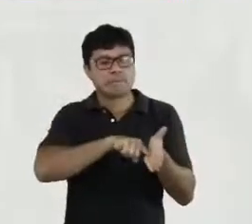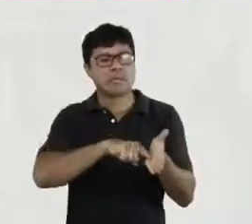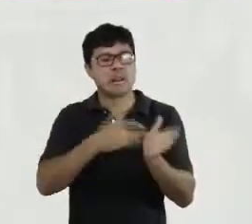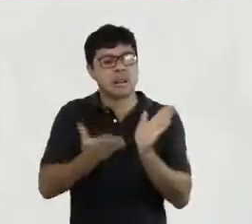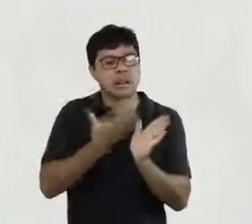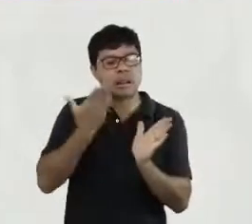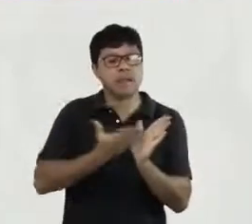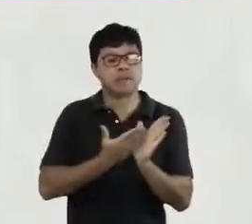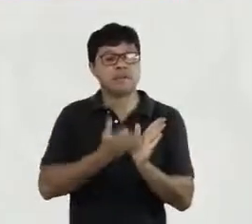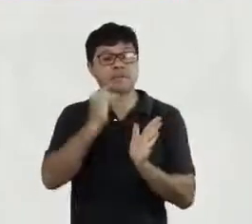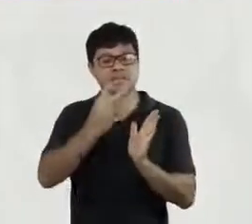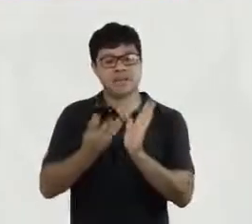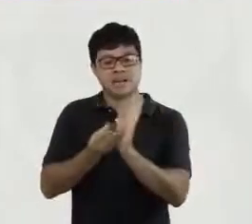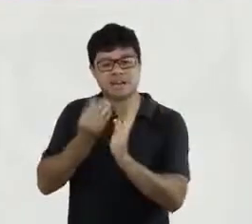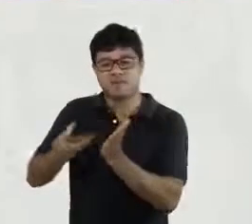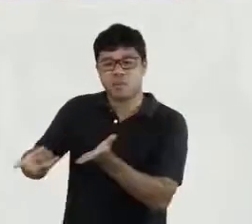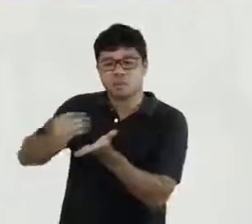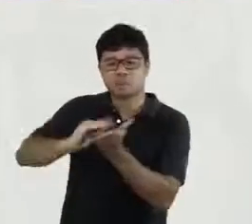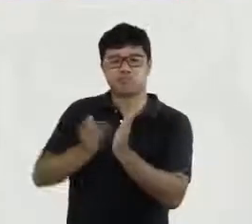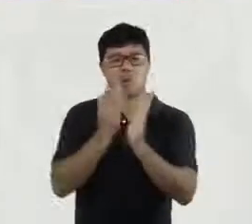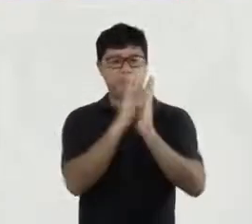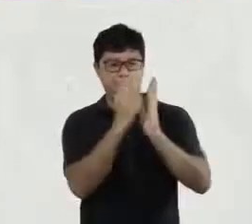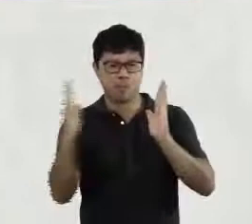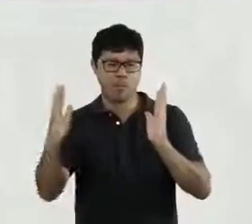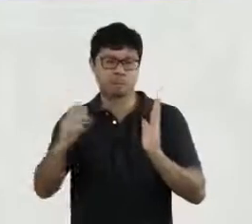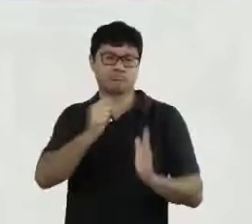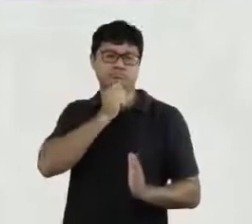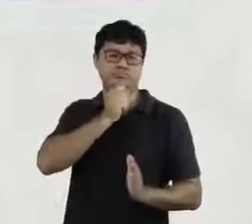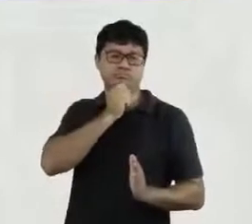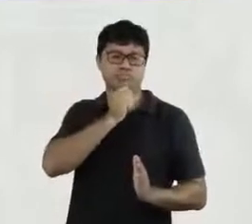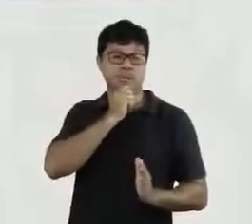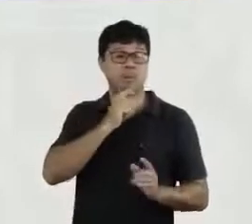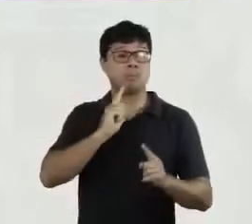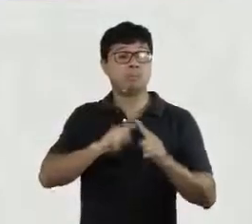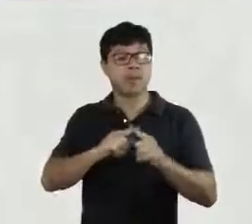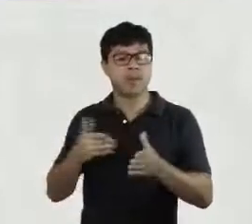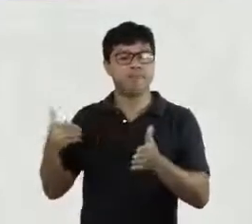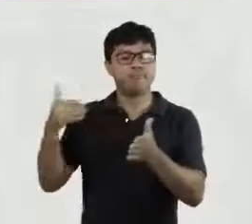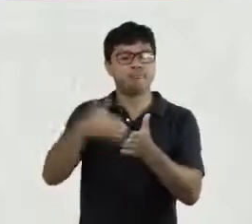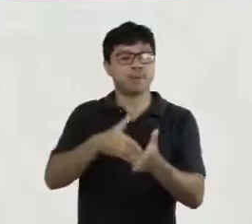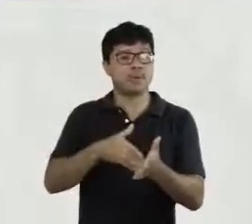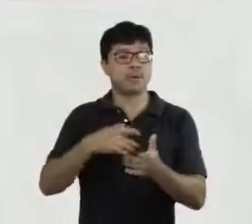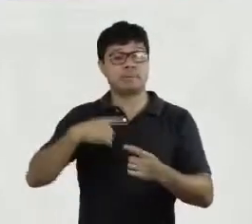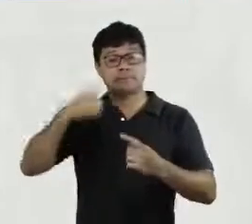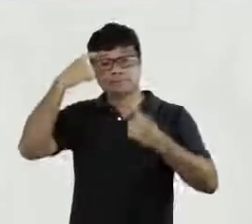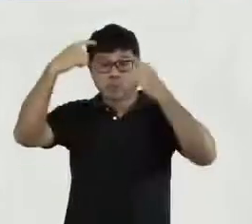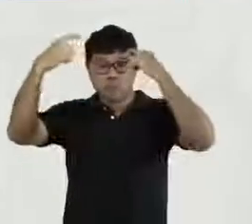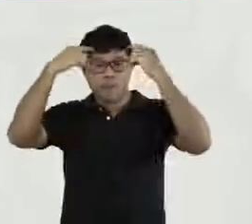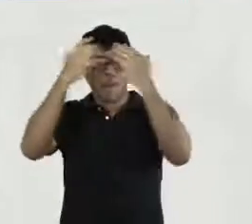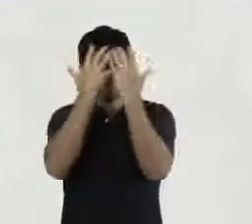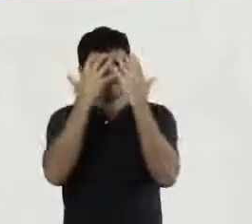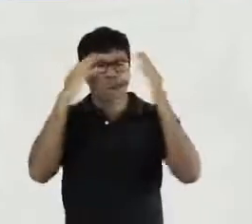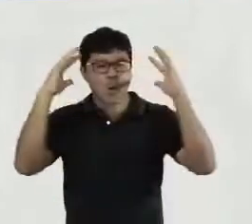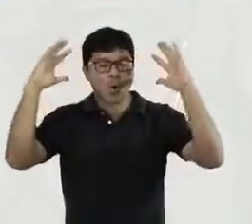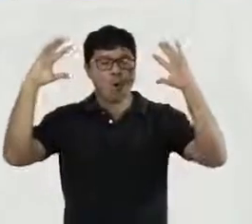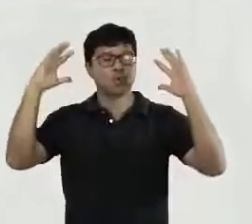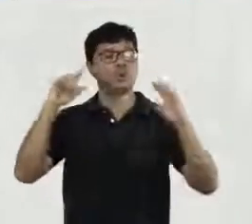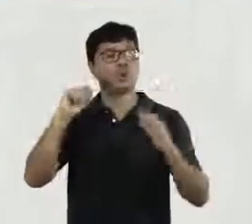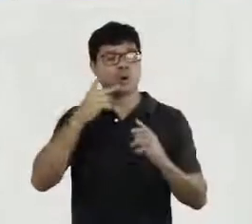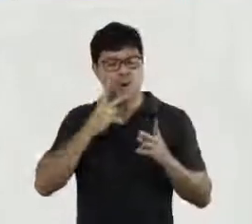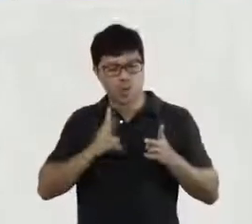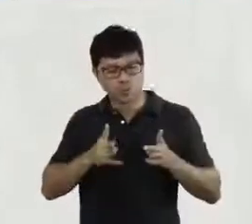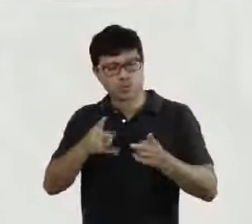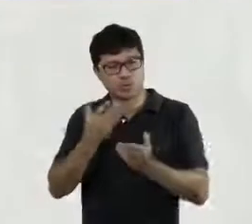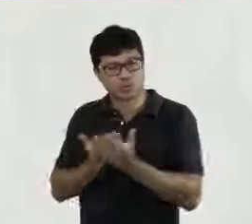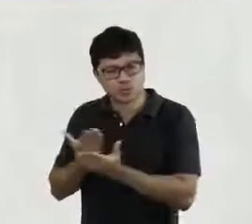obra sem bibliografia, porque ela inibiria o poder até de criatividade, a ideia de continuidade